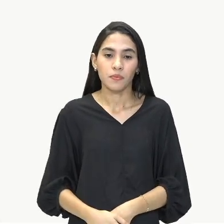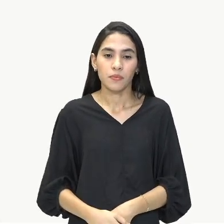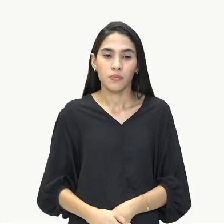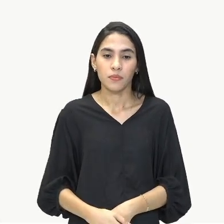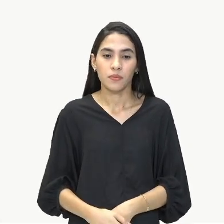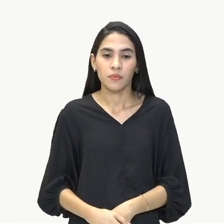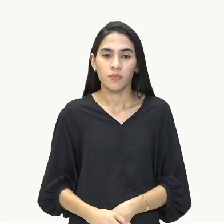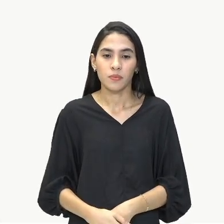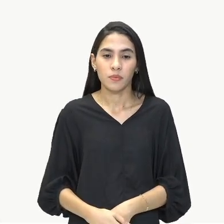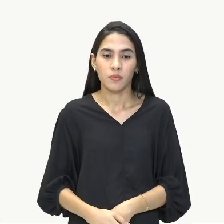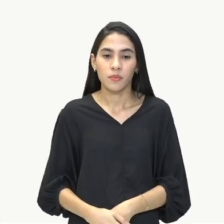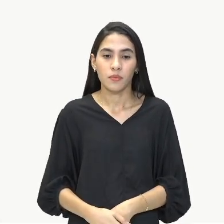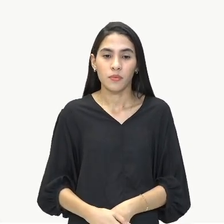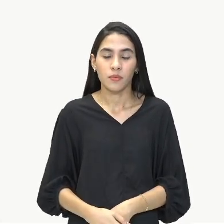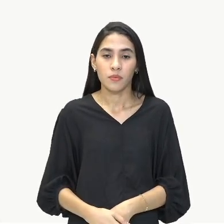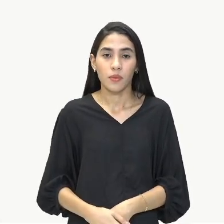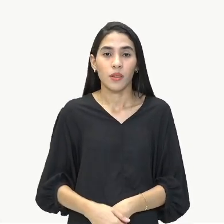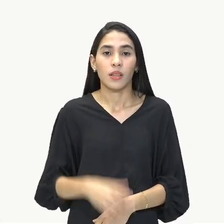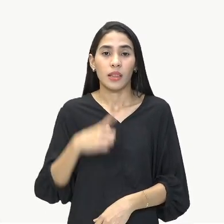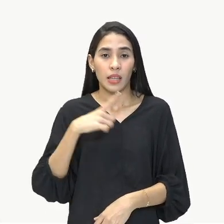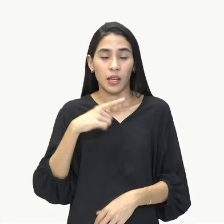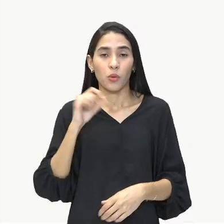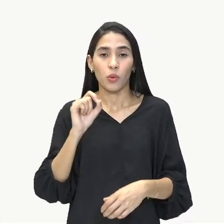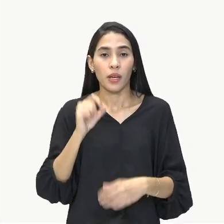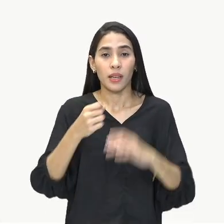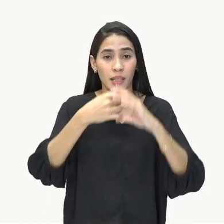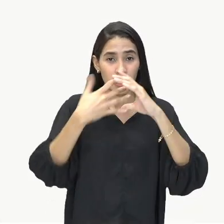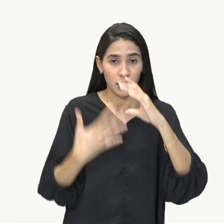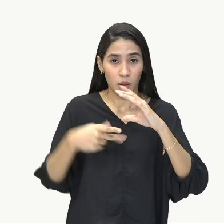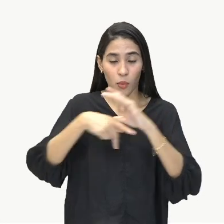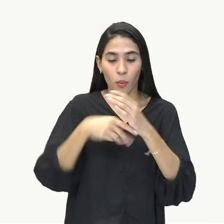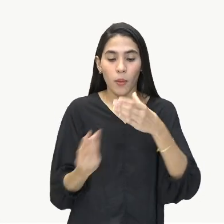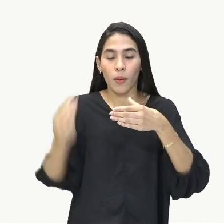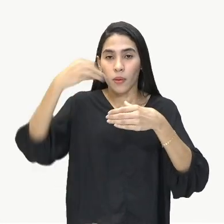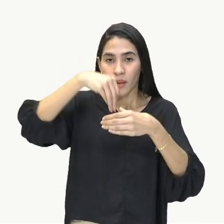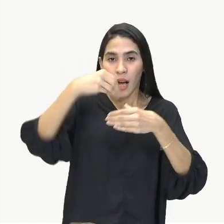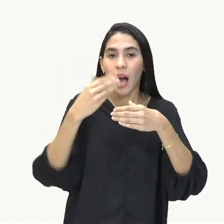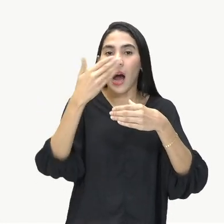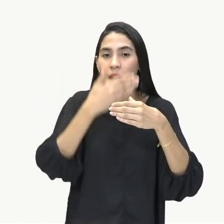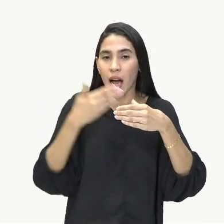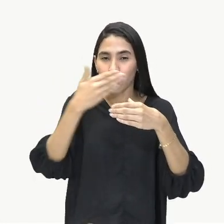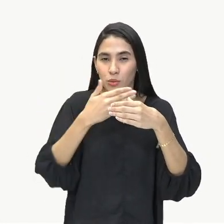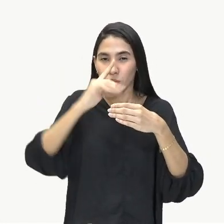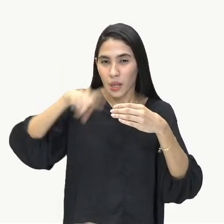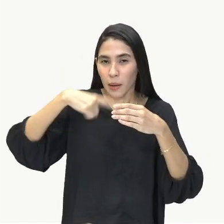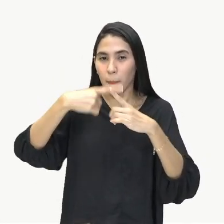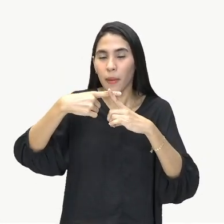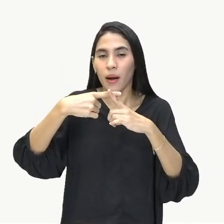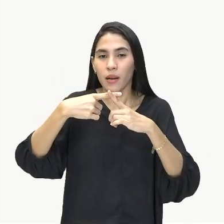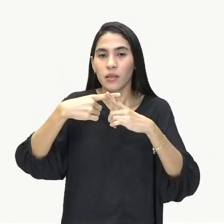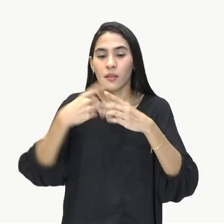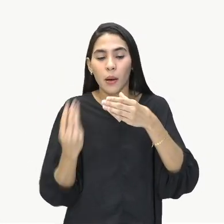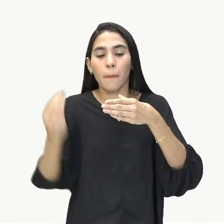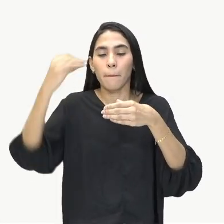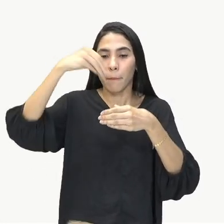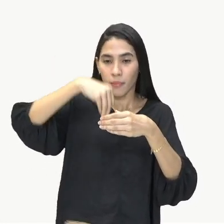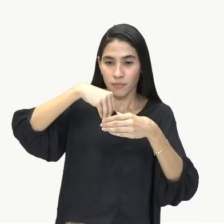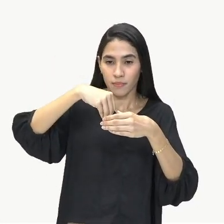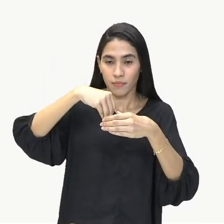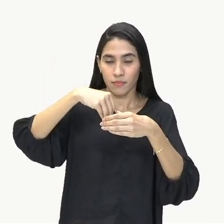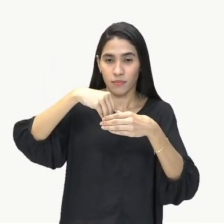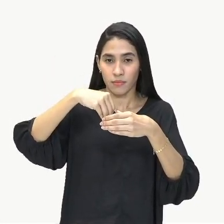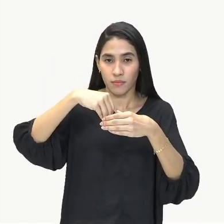você tem a solução, já tem açúcar e você adiciona mais soluto,